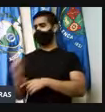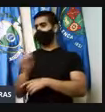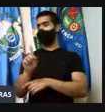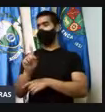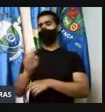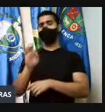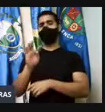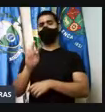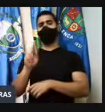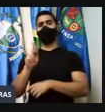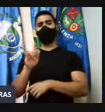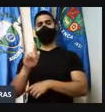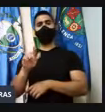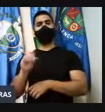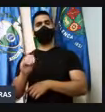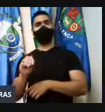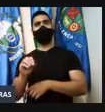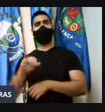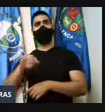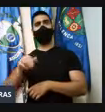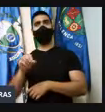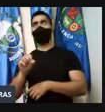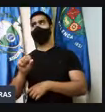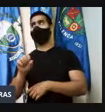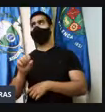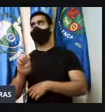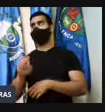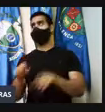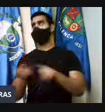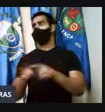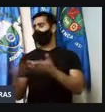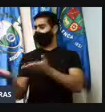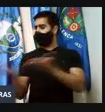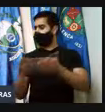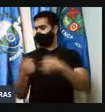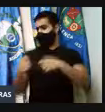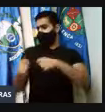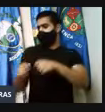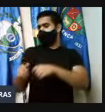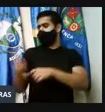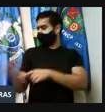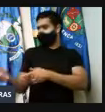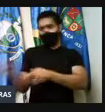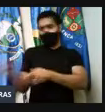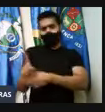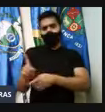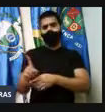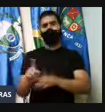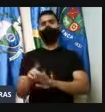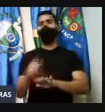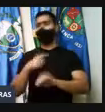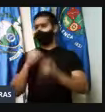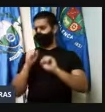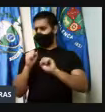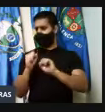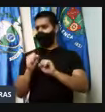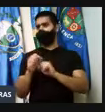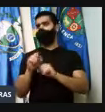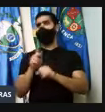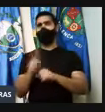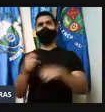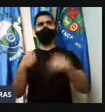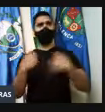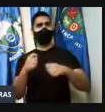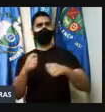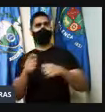José, diretor do hospital, teve aqui, inclusive, a convite do vereador Marquinhos, não foi preciso nem ser convocado, e se colocou à disposição que, se